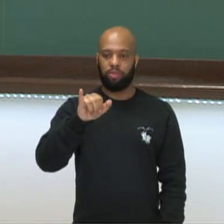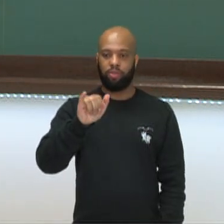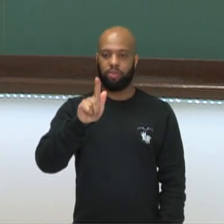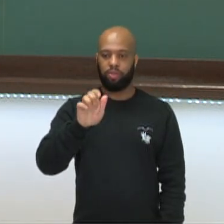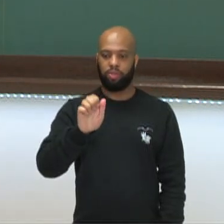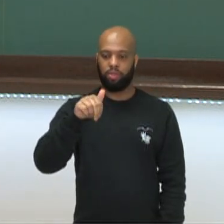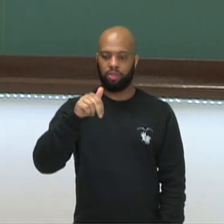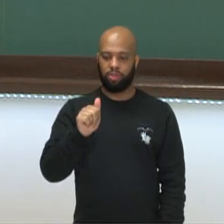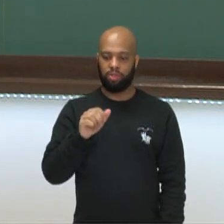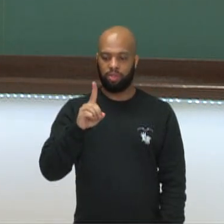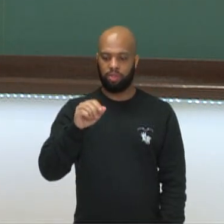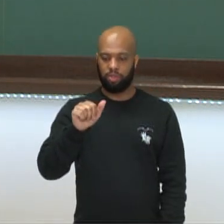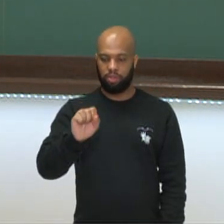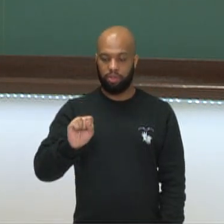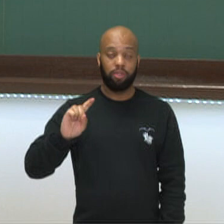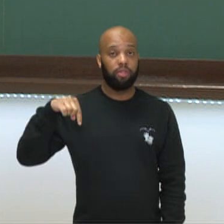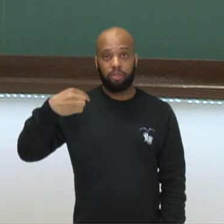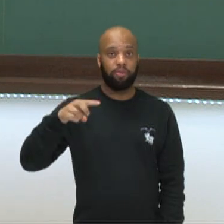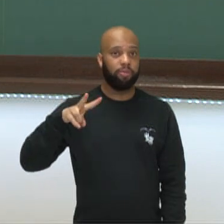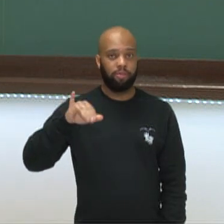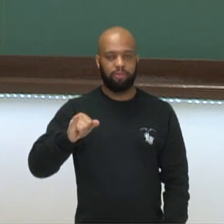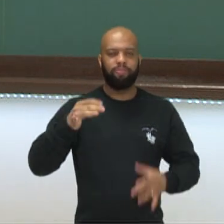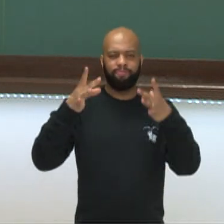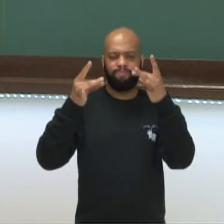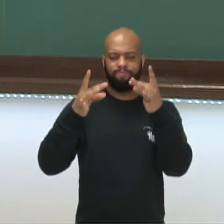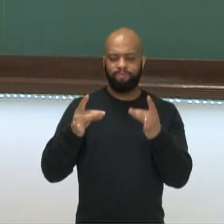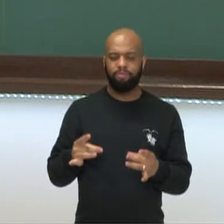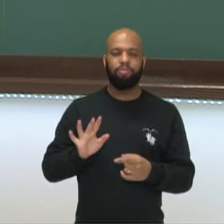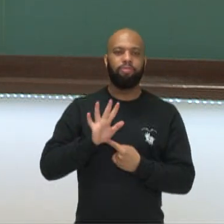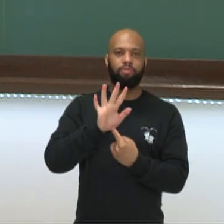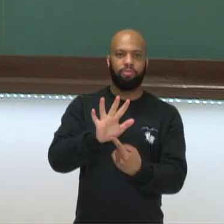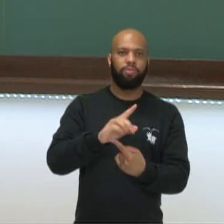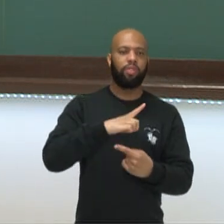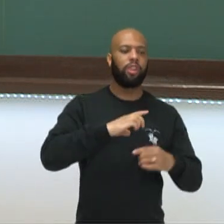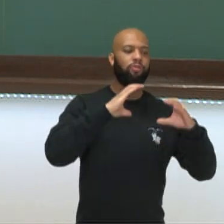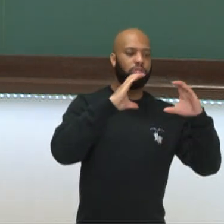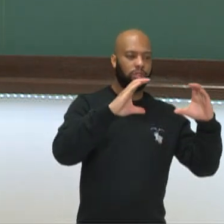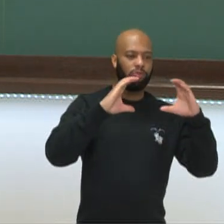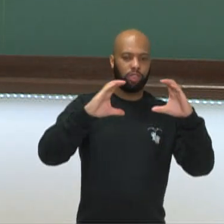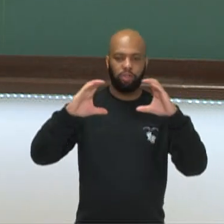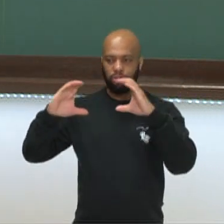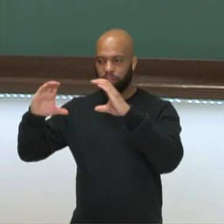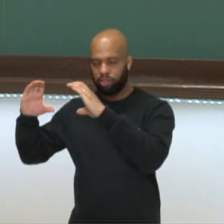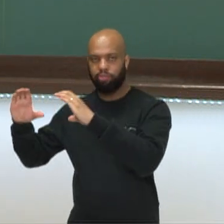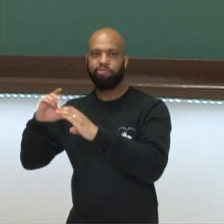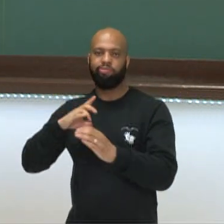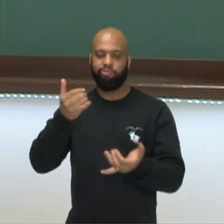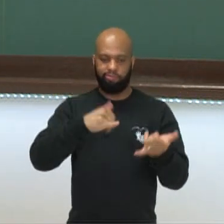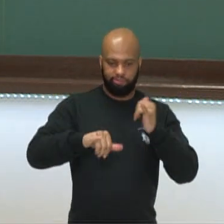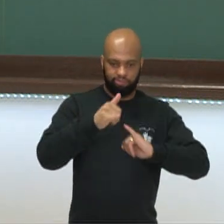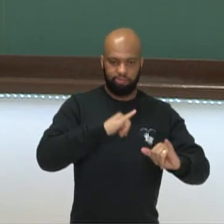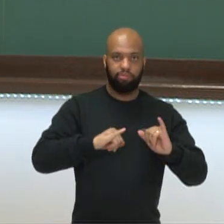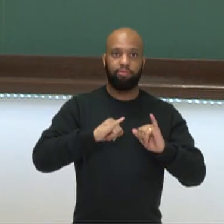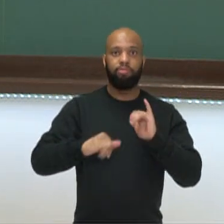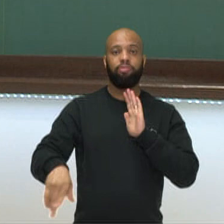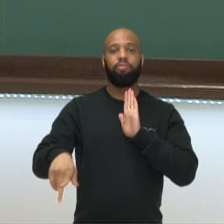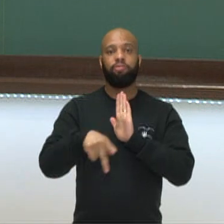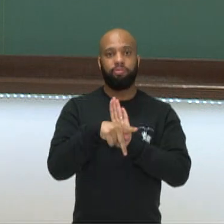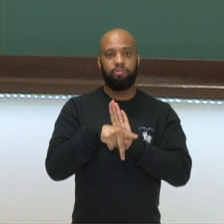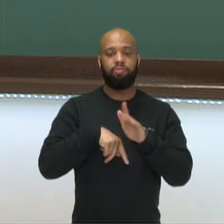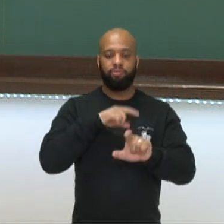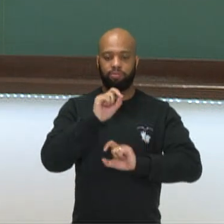sequência vamos então detalhando as diversas funções químicas aí pertencente